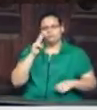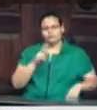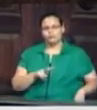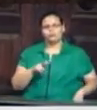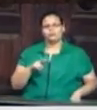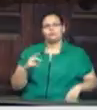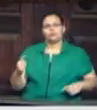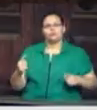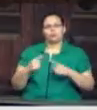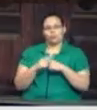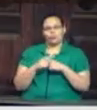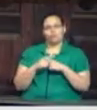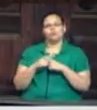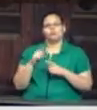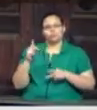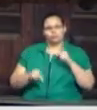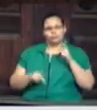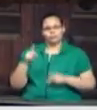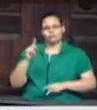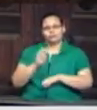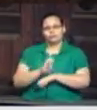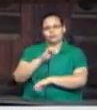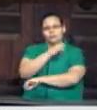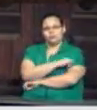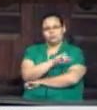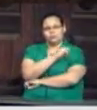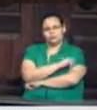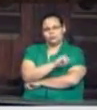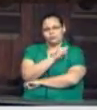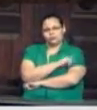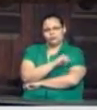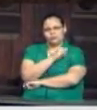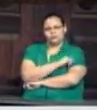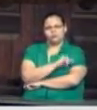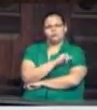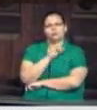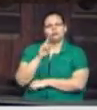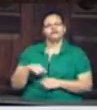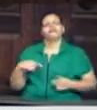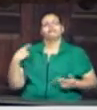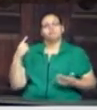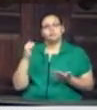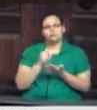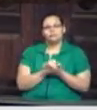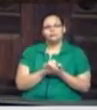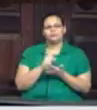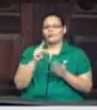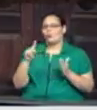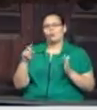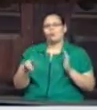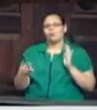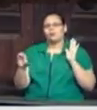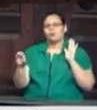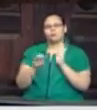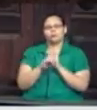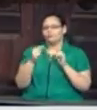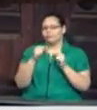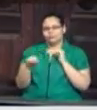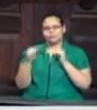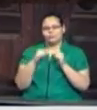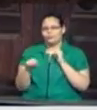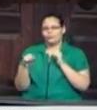contra a população do estado do Rio de Janeiro e que ainda por cima são marcados pela inconstitucionalidade,